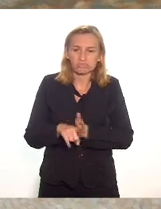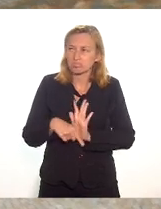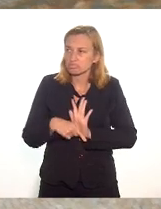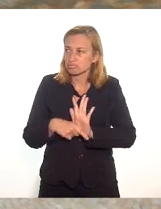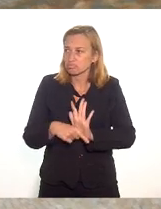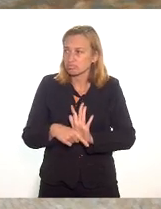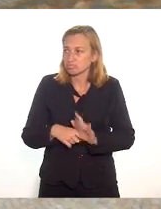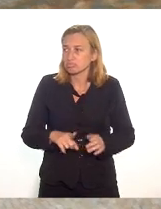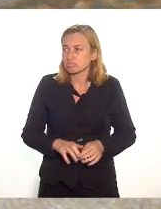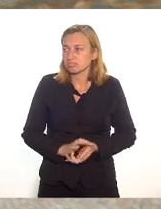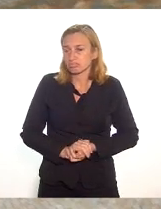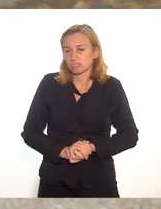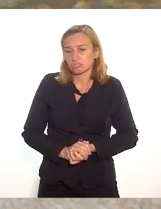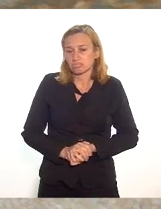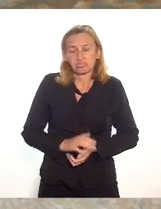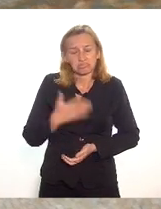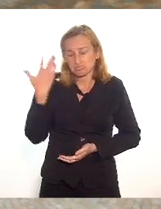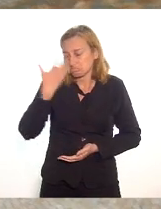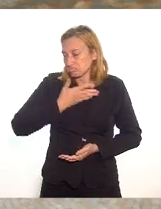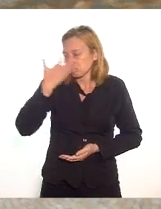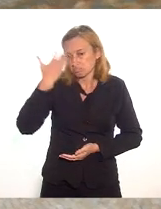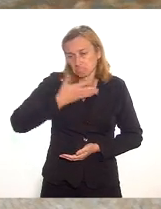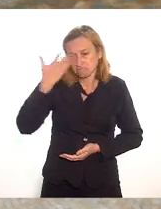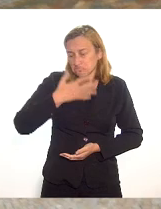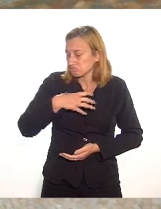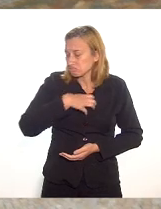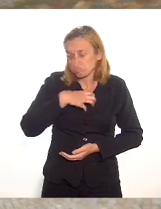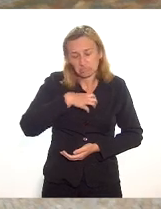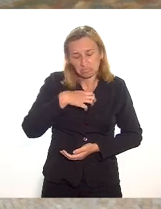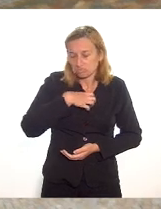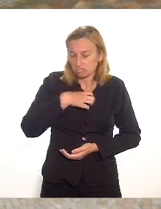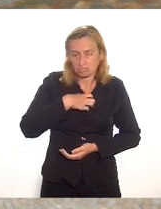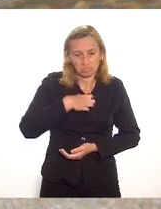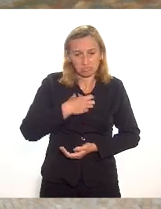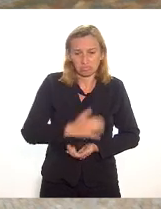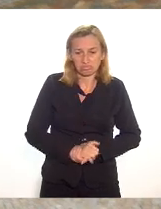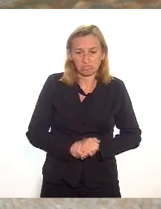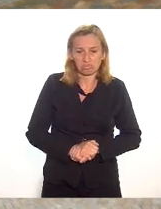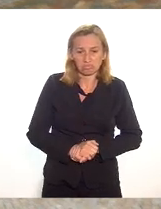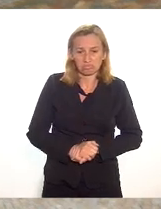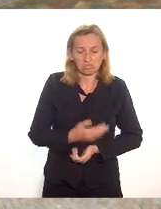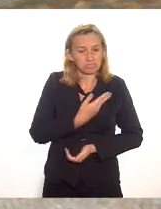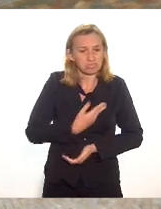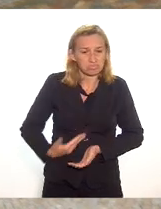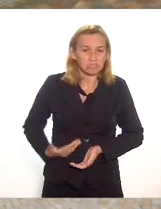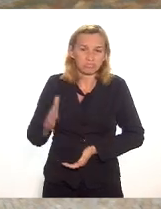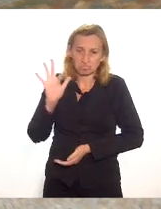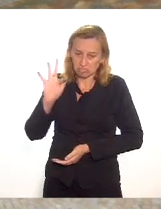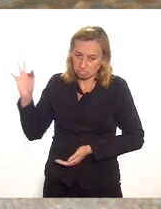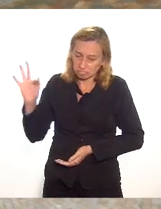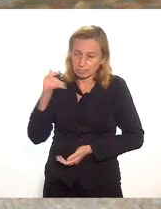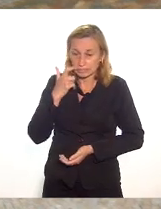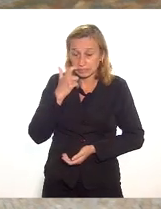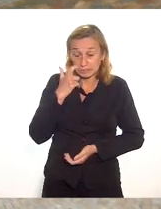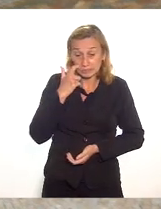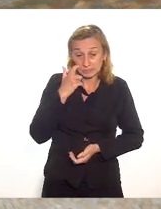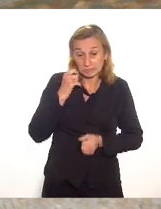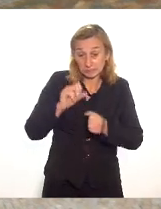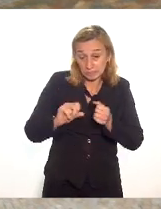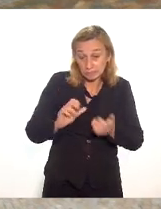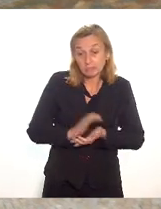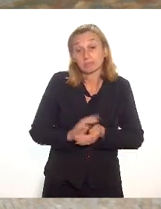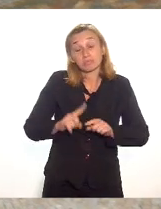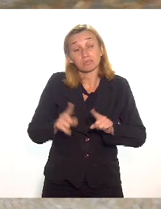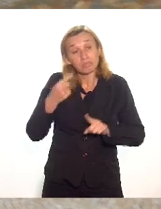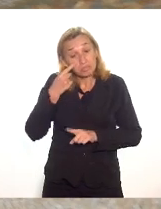recuperação fiscal. Não via, não sentia boa vontade do governo federal em fazer isso.